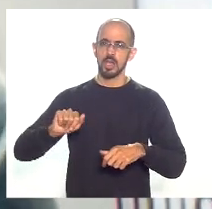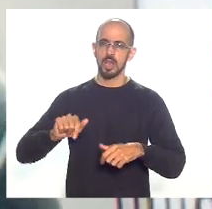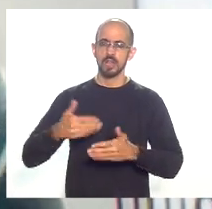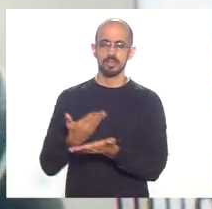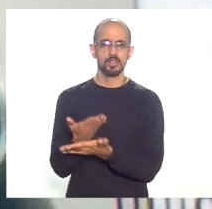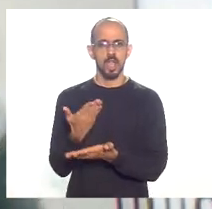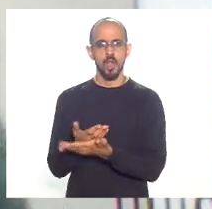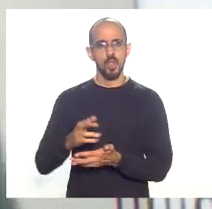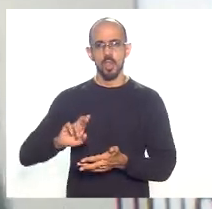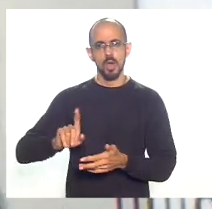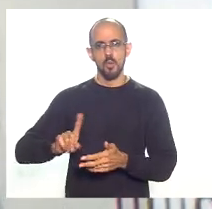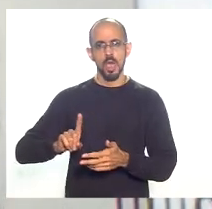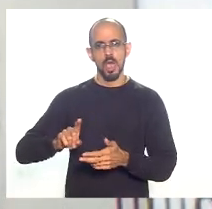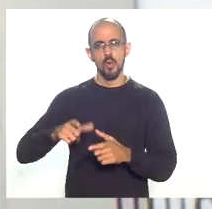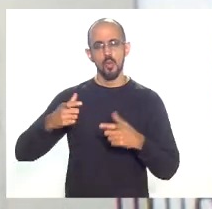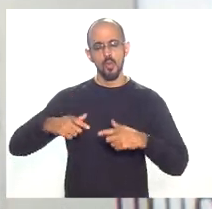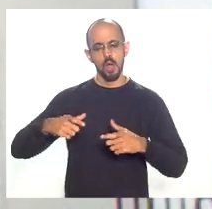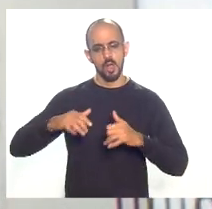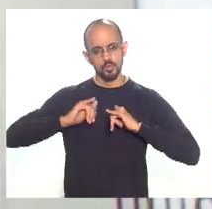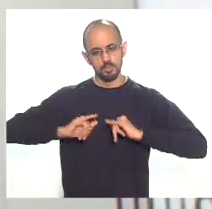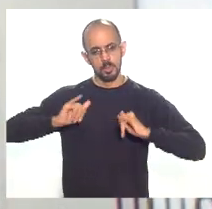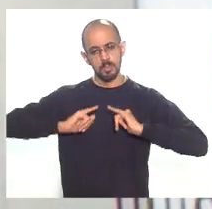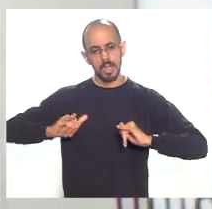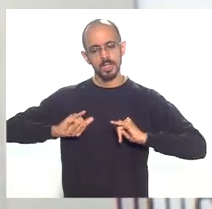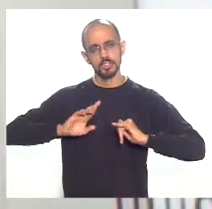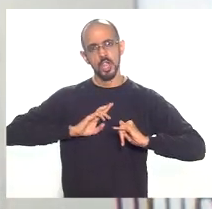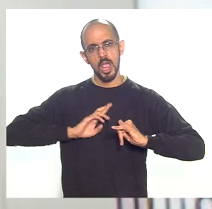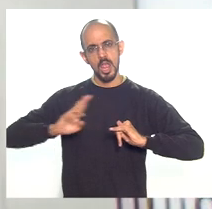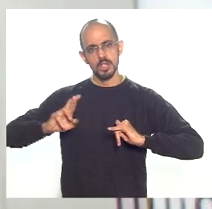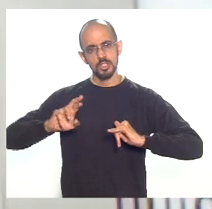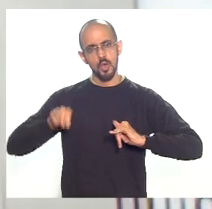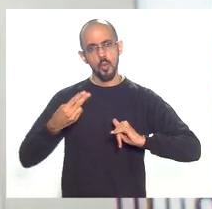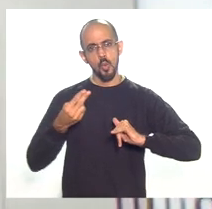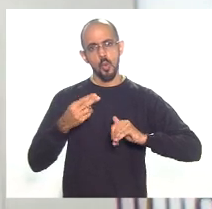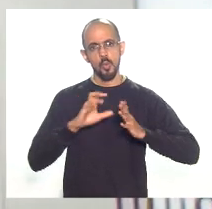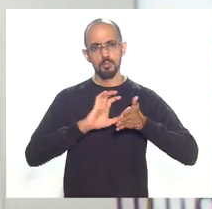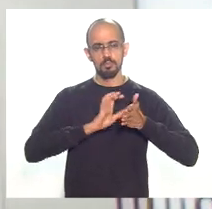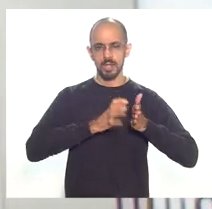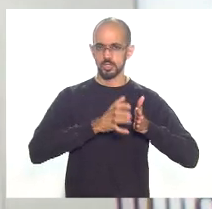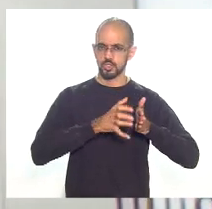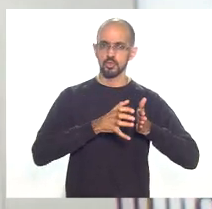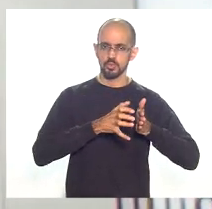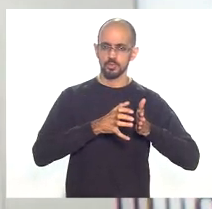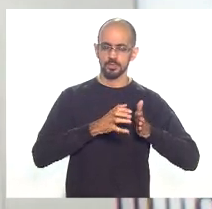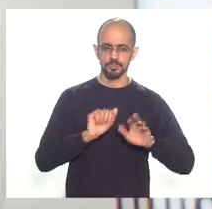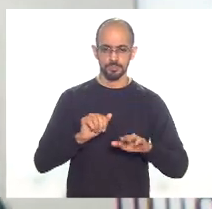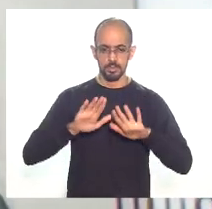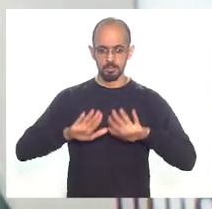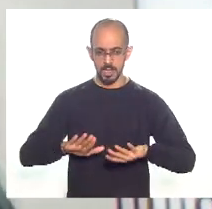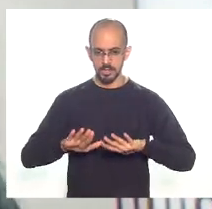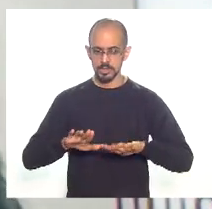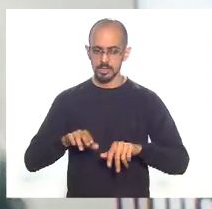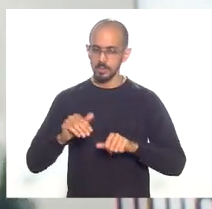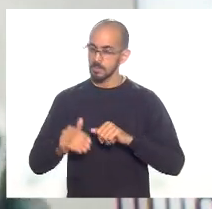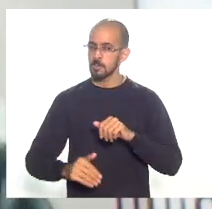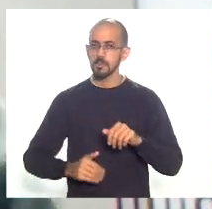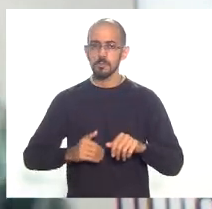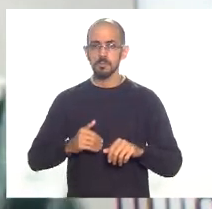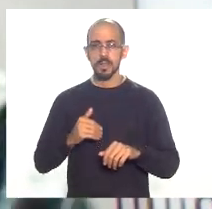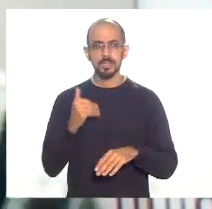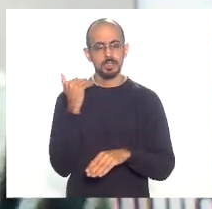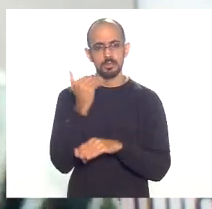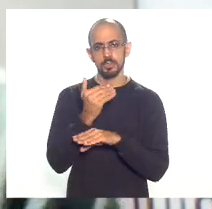espaço de propaganda religiosa ou partidária seja lá de qualquer vertente mas vai ser um espaço de